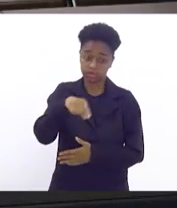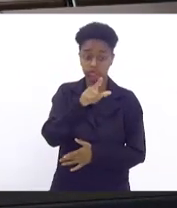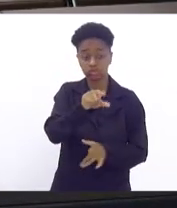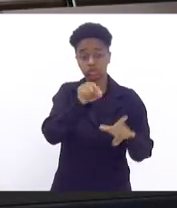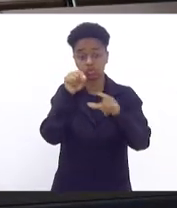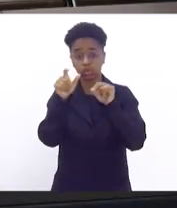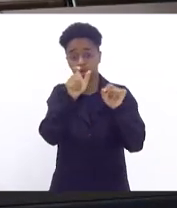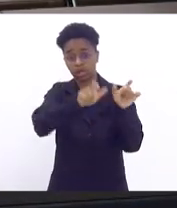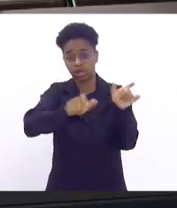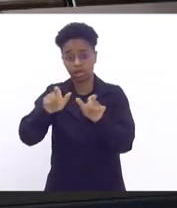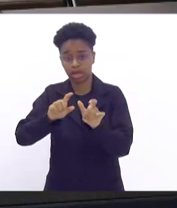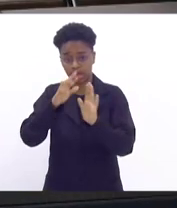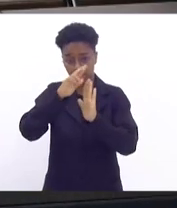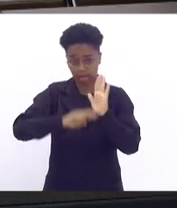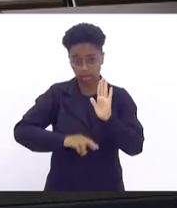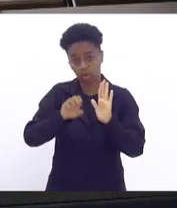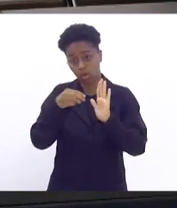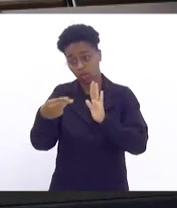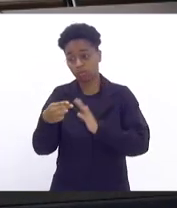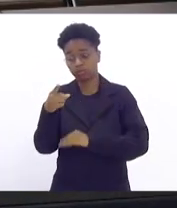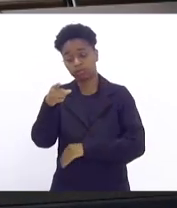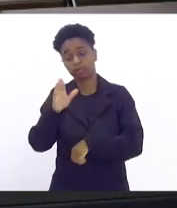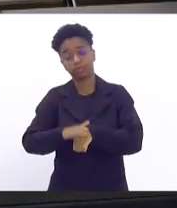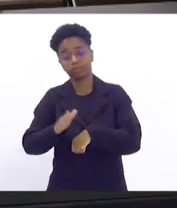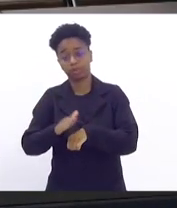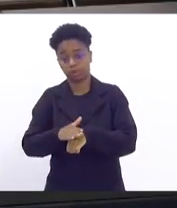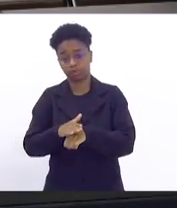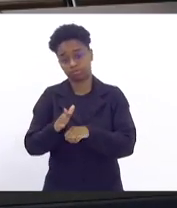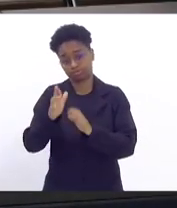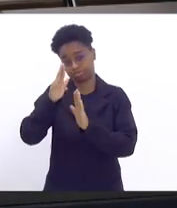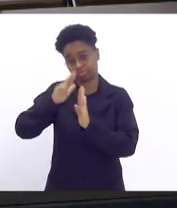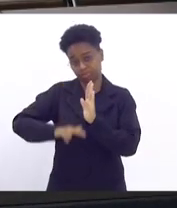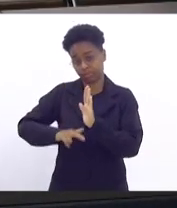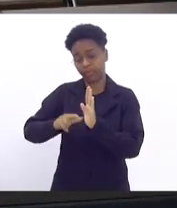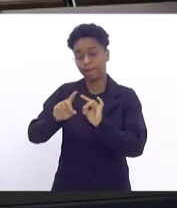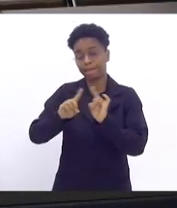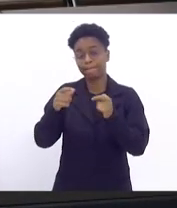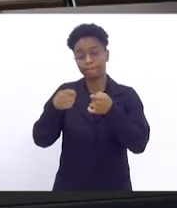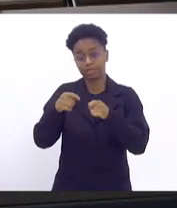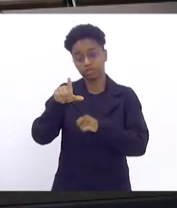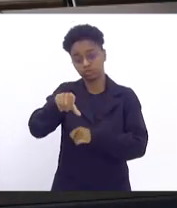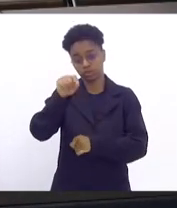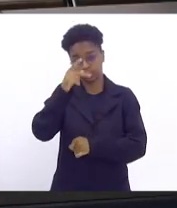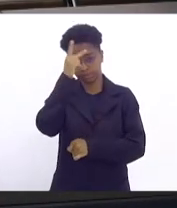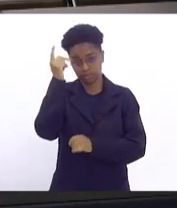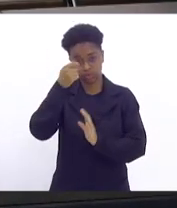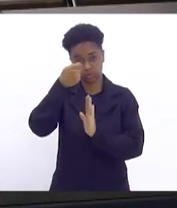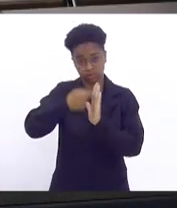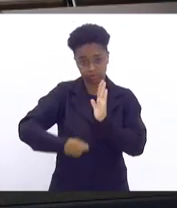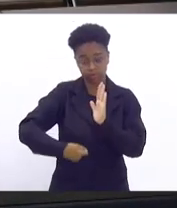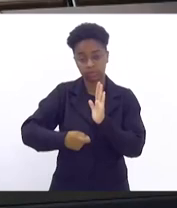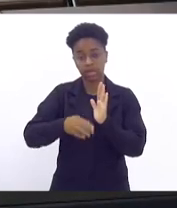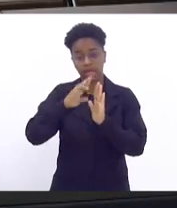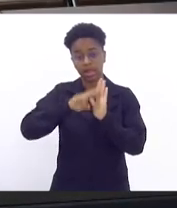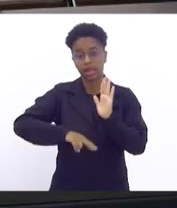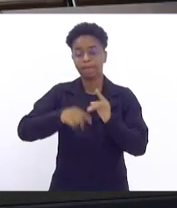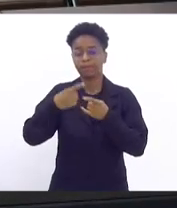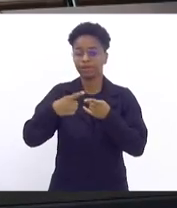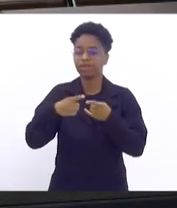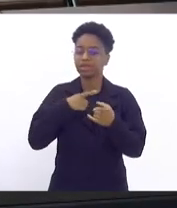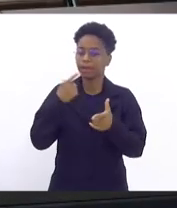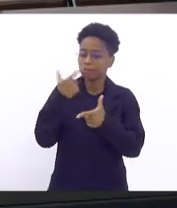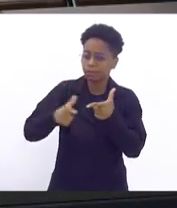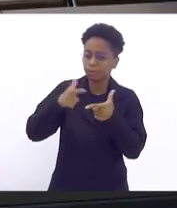excelência que é um defensor também do meio ambiente mas que designa o relate porque a gente tem um problema sério